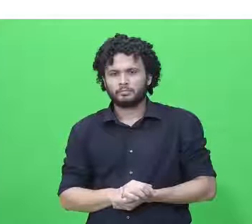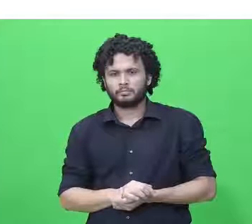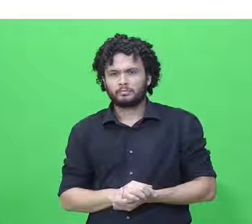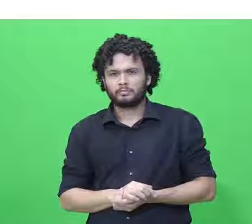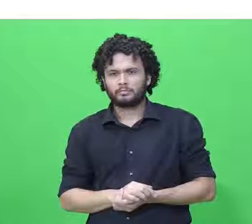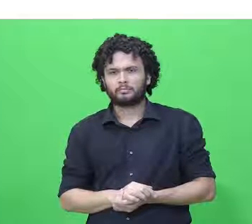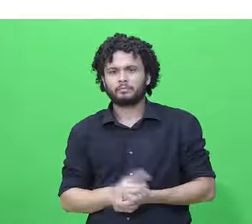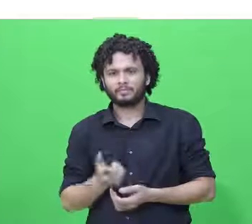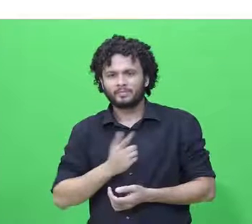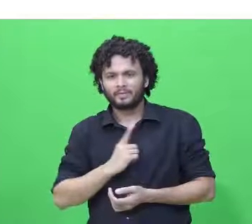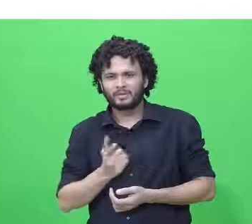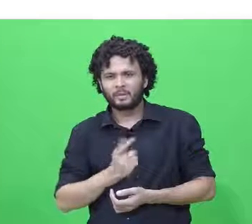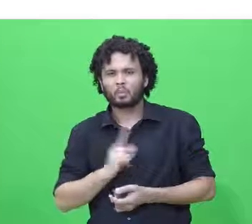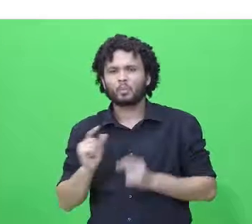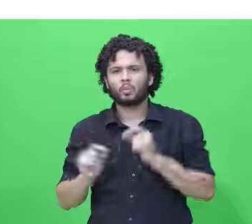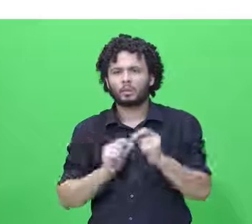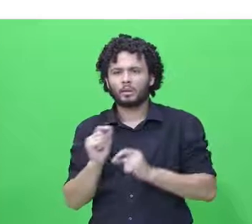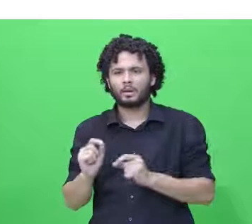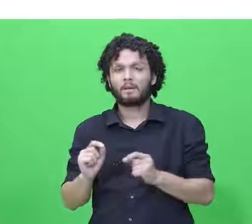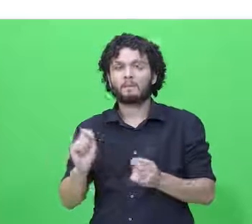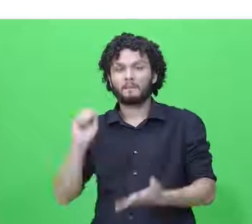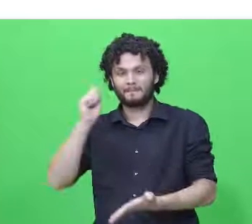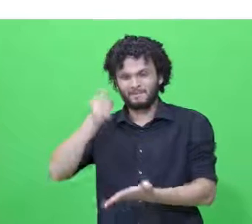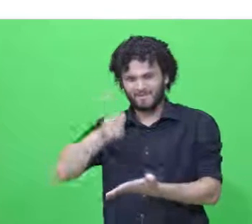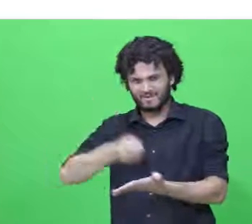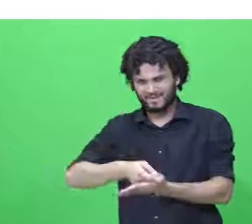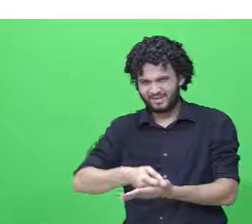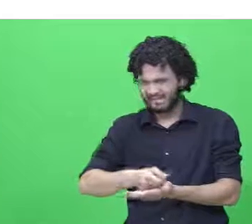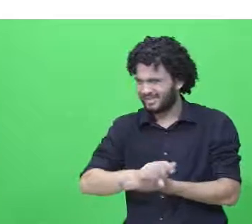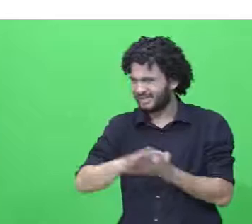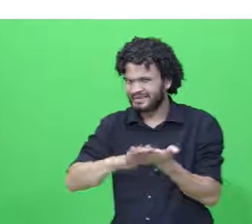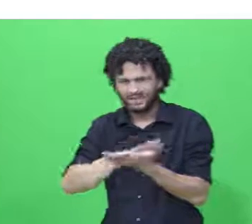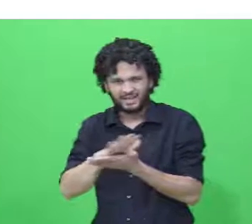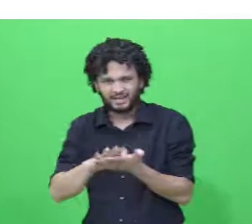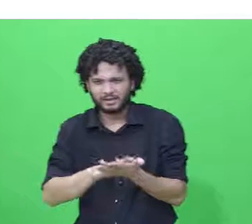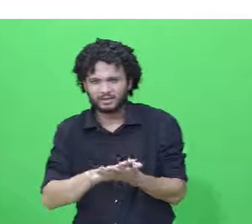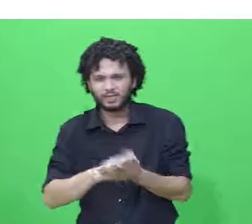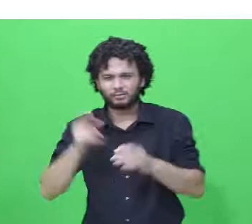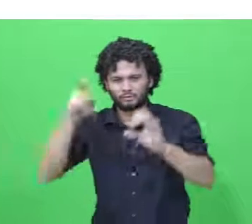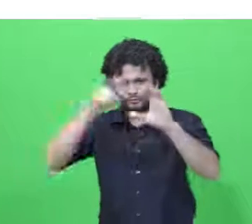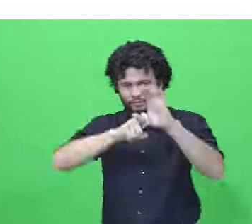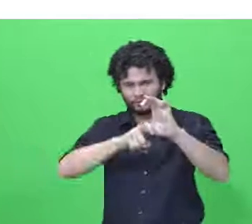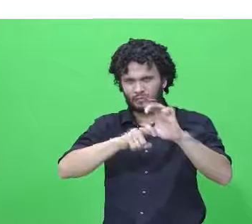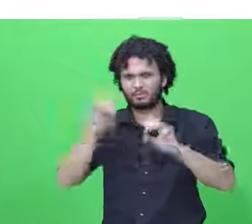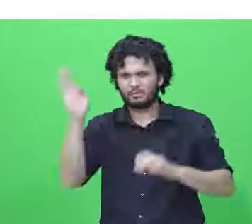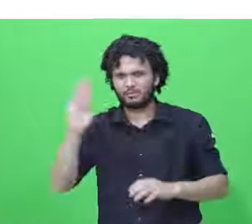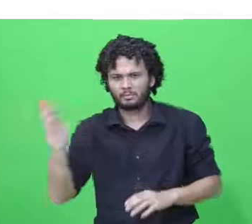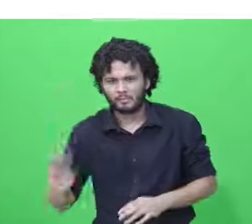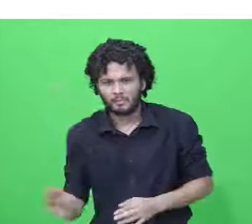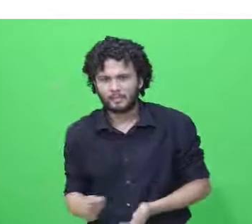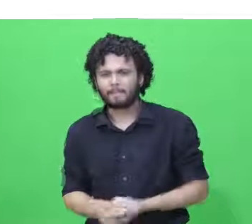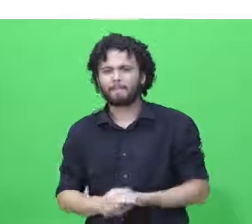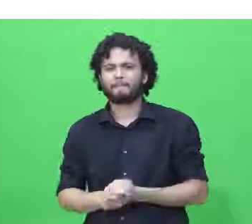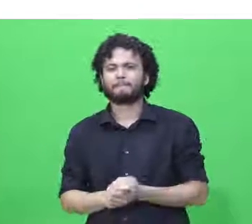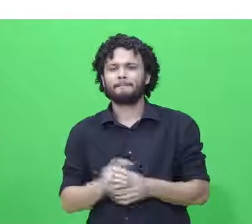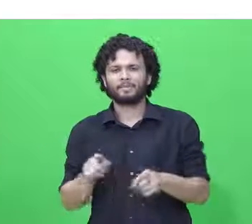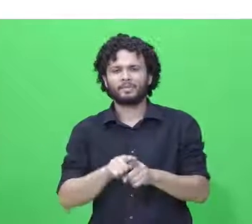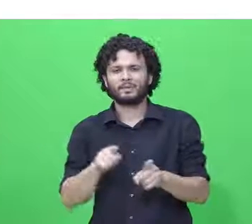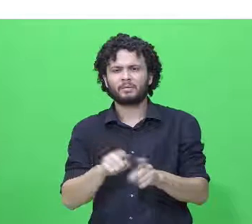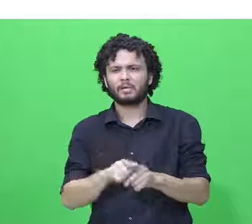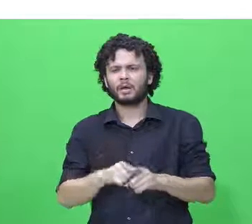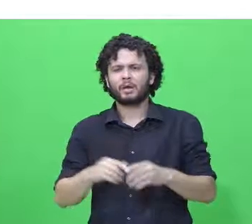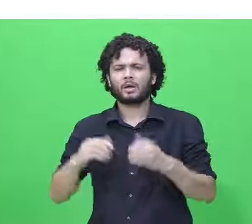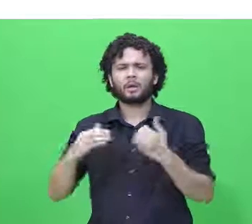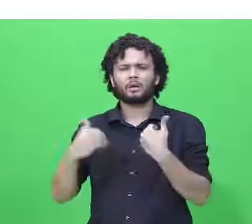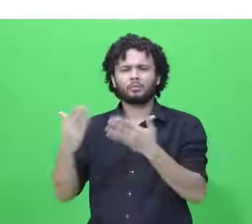Seu programa incluíam ainda, né, o não pagamento da dívida externa brasileira, a nacionalização das empresas estrangeiras, a